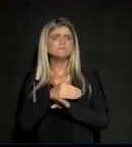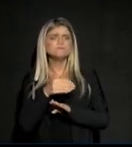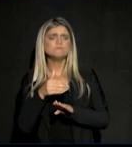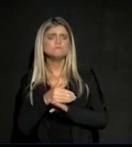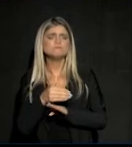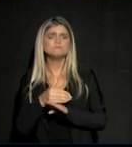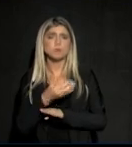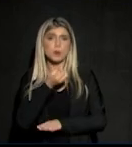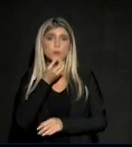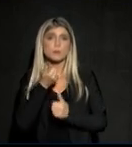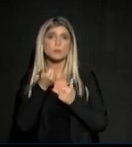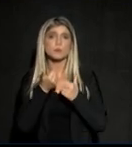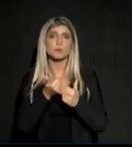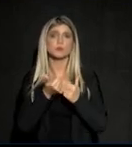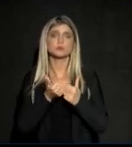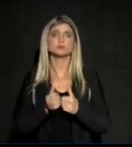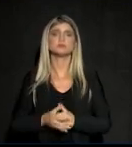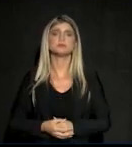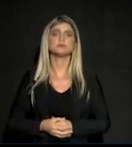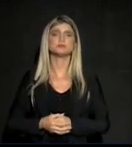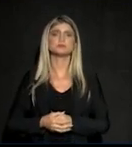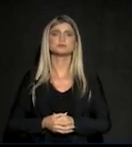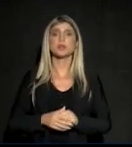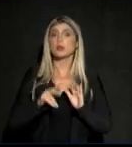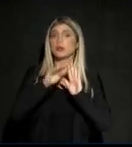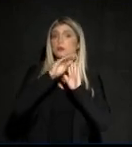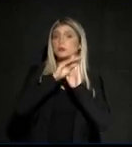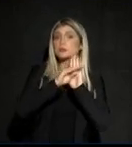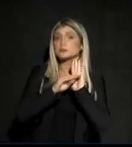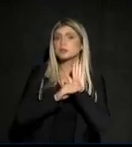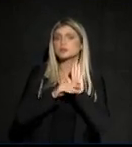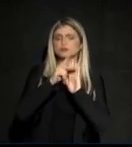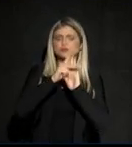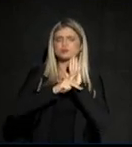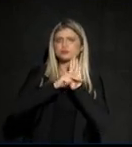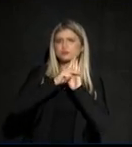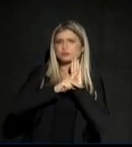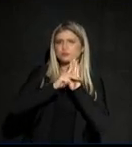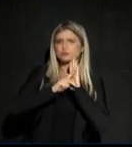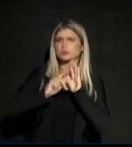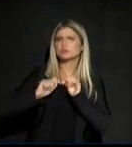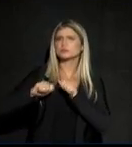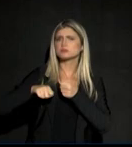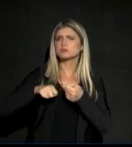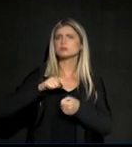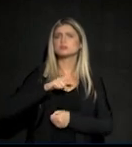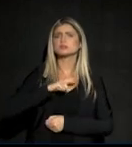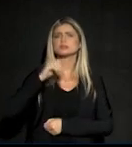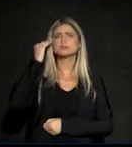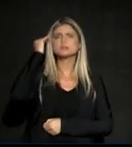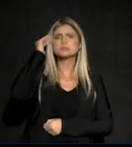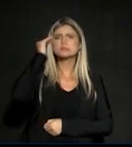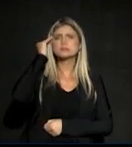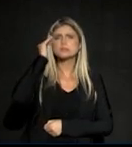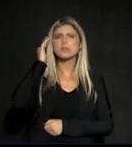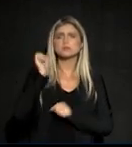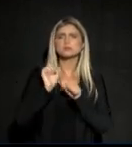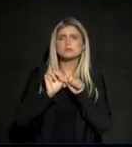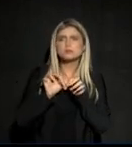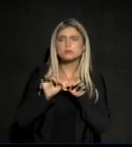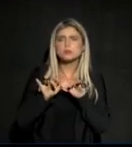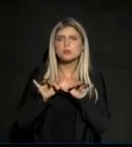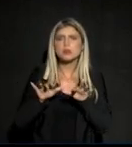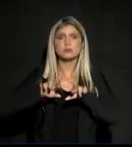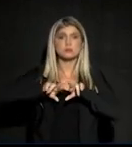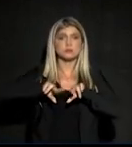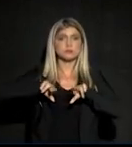de, vamos dizer assim, greenfield, de projetos mais persistentes, a gente entende que o fluxo tende a se intensificar. Eu acho que tem uma parte